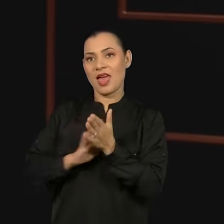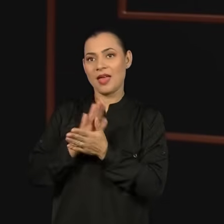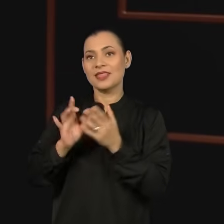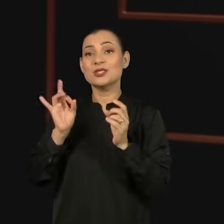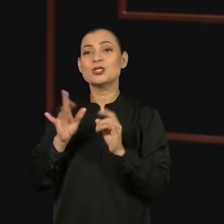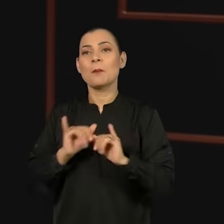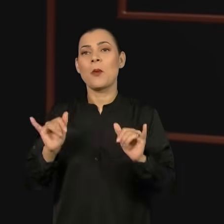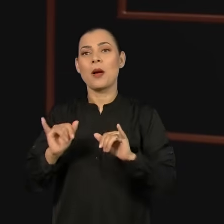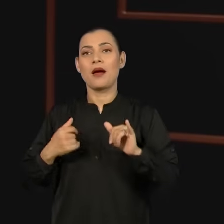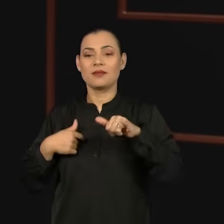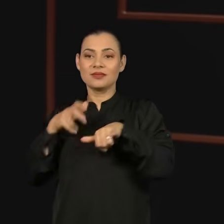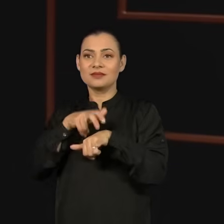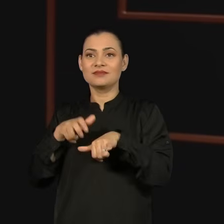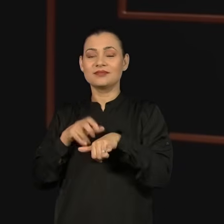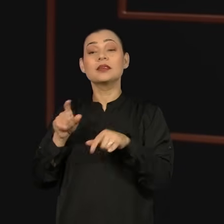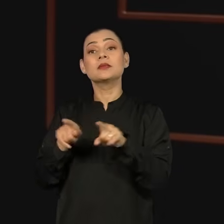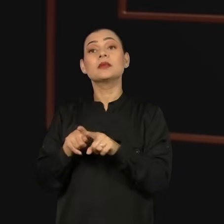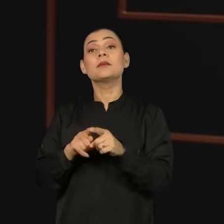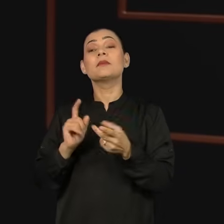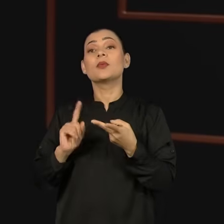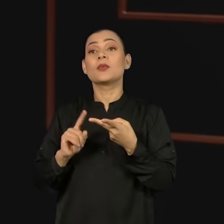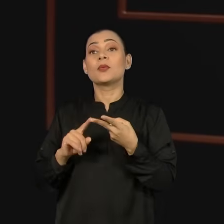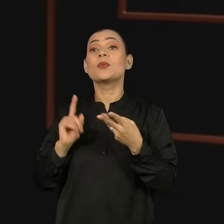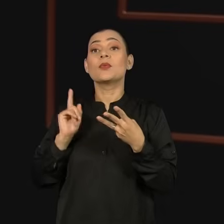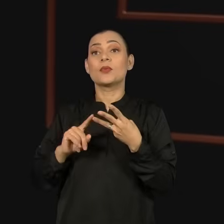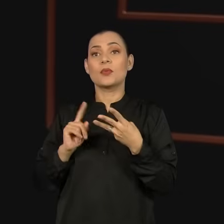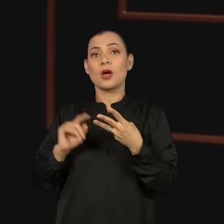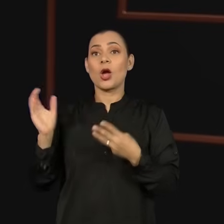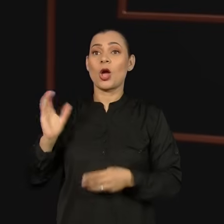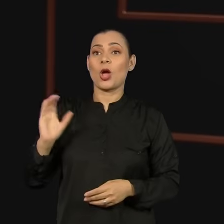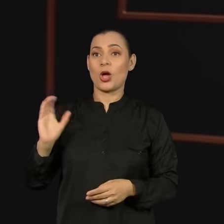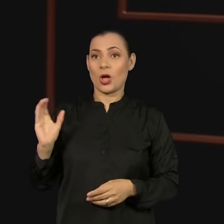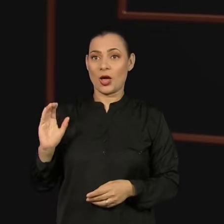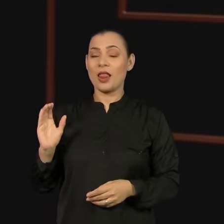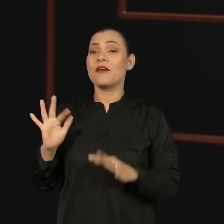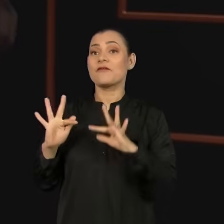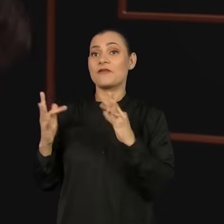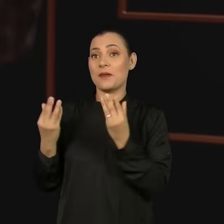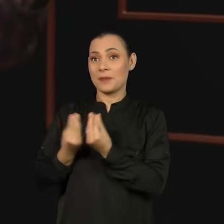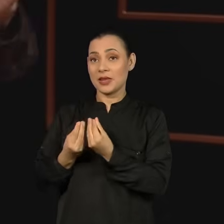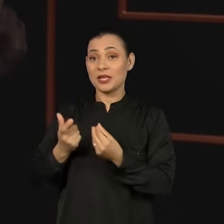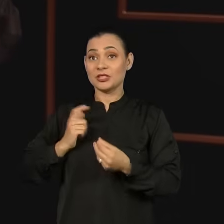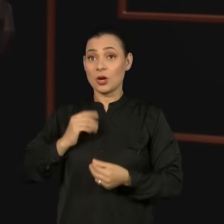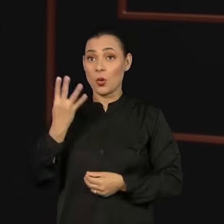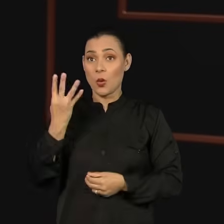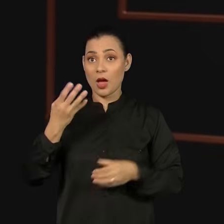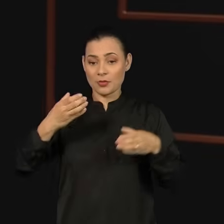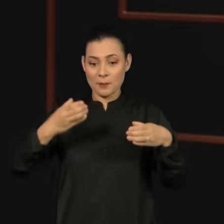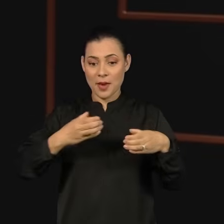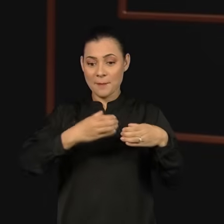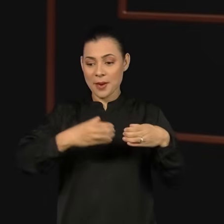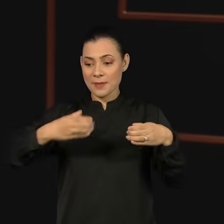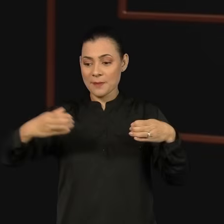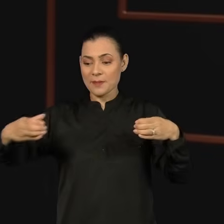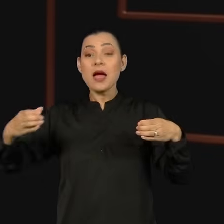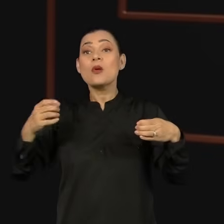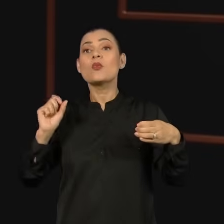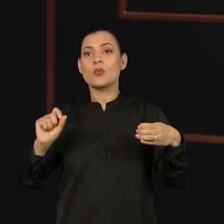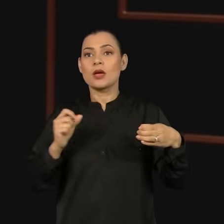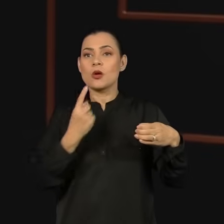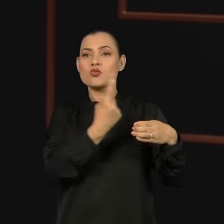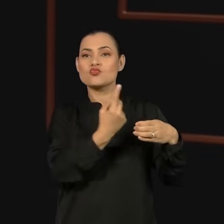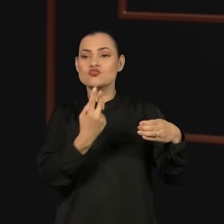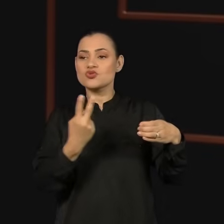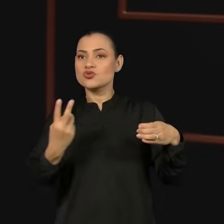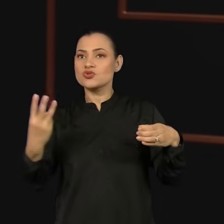outro era de Coca-Cola Família. Olha. Que era assim, tinha até 4 copos assim com número, né, para provar que